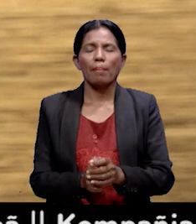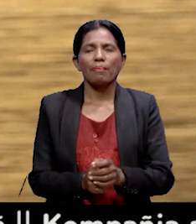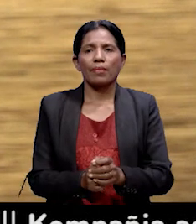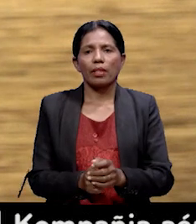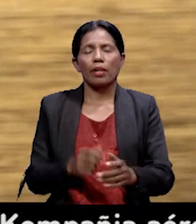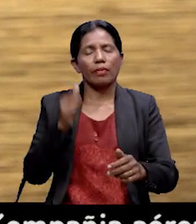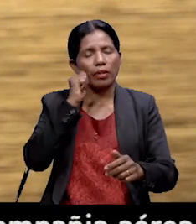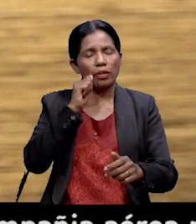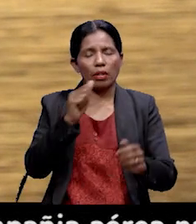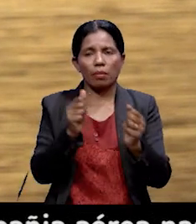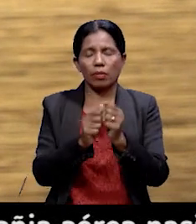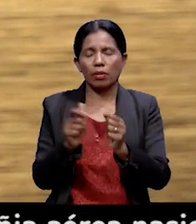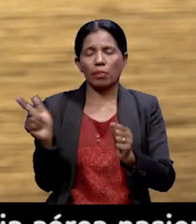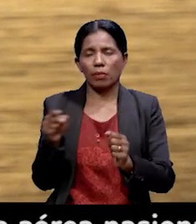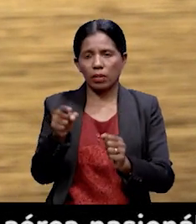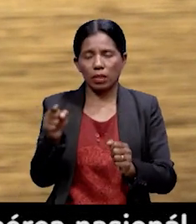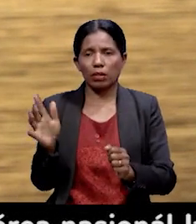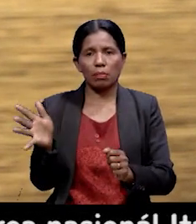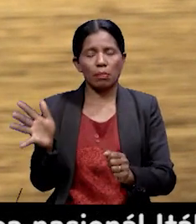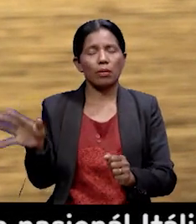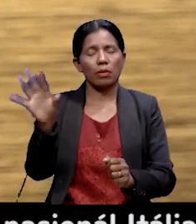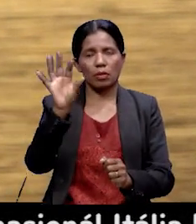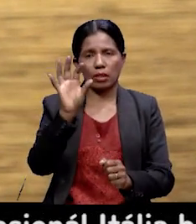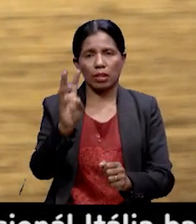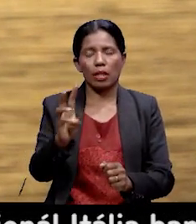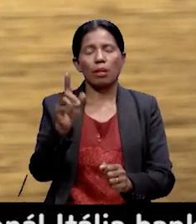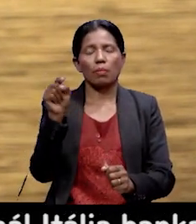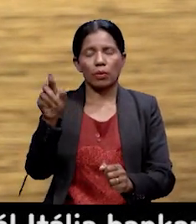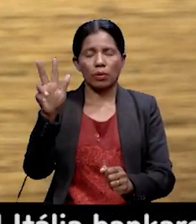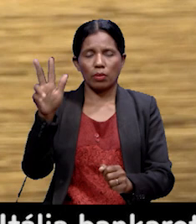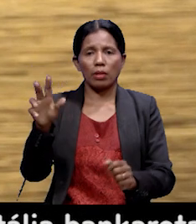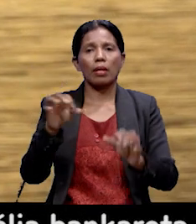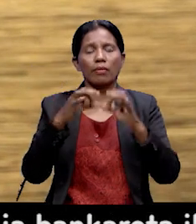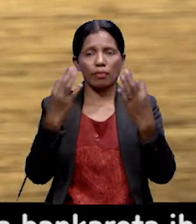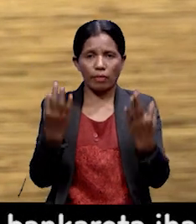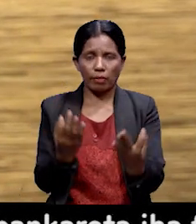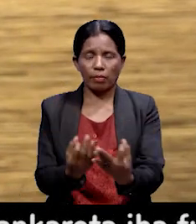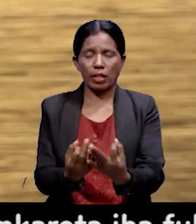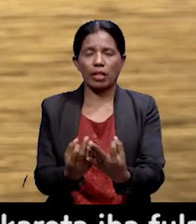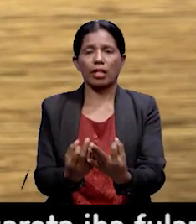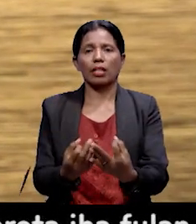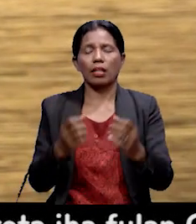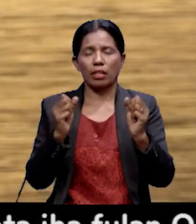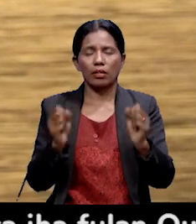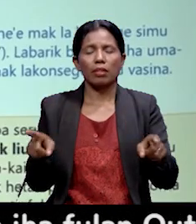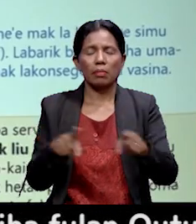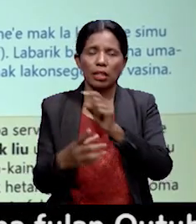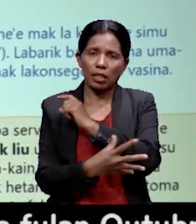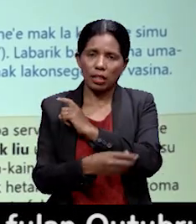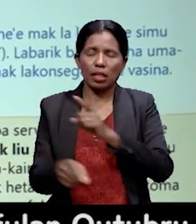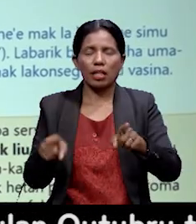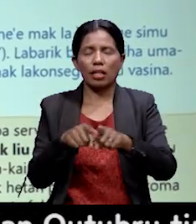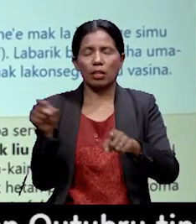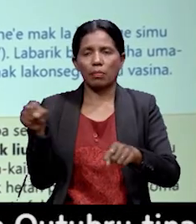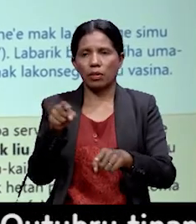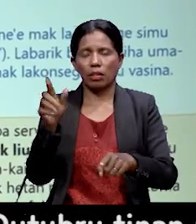cento lima nulo resenen ponto tolu, husi membro uma cain nebe vulnerável liu, compara ho por cento hat nulo resen